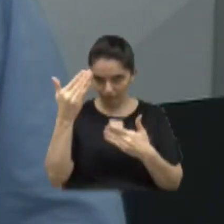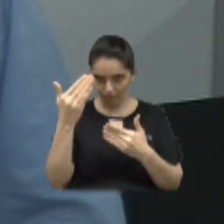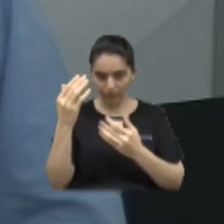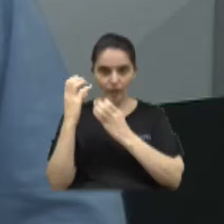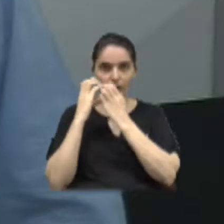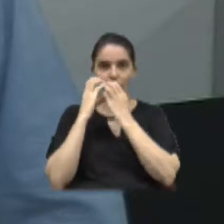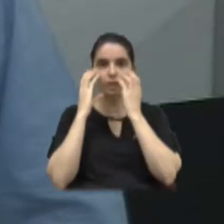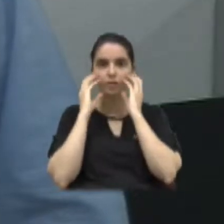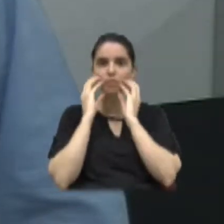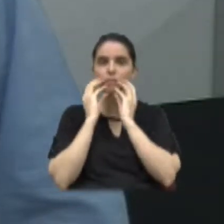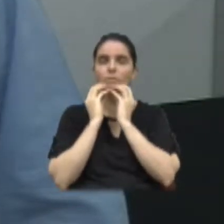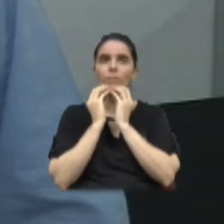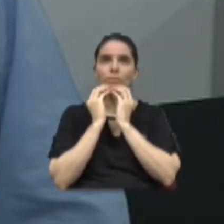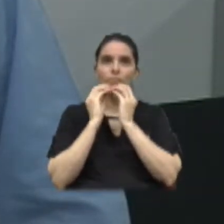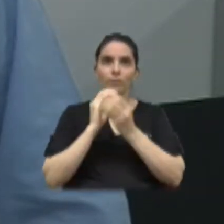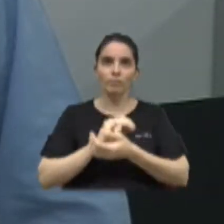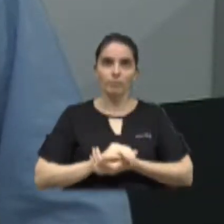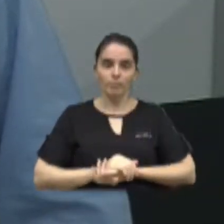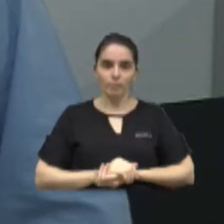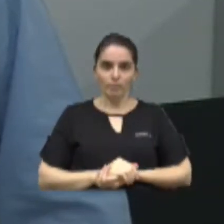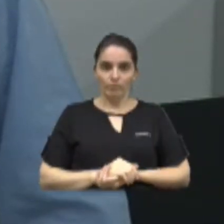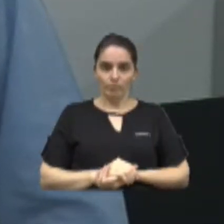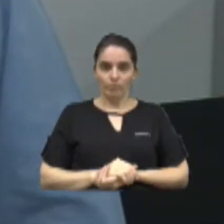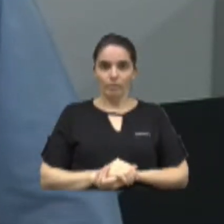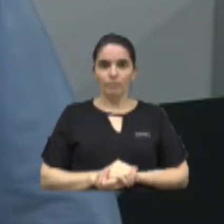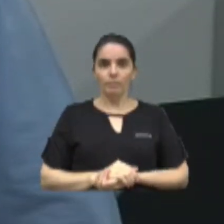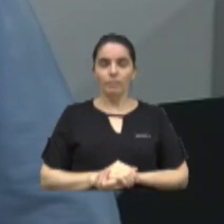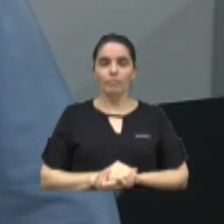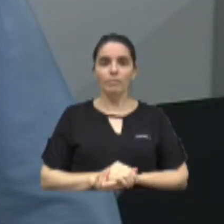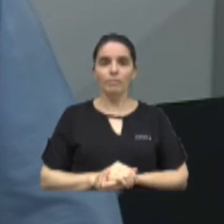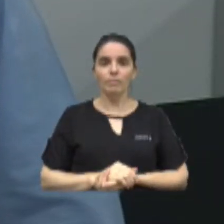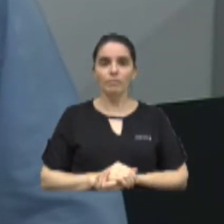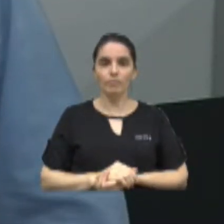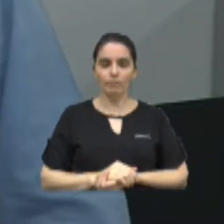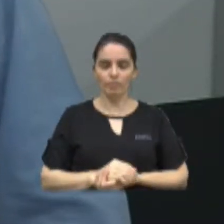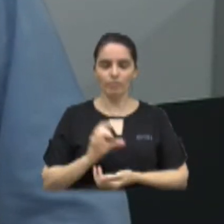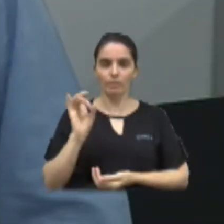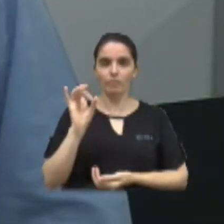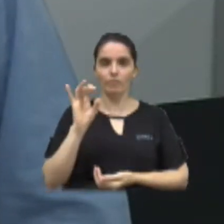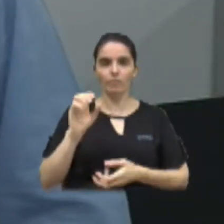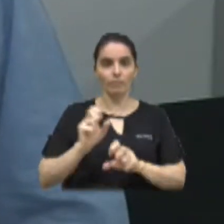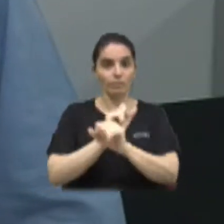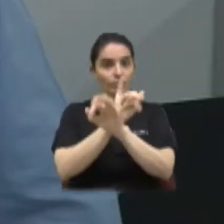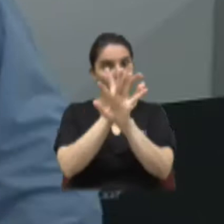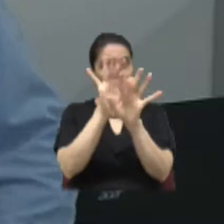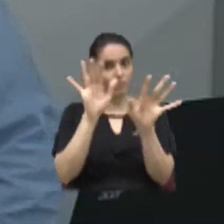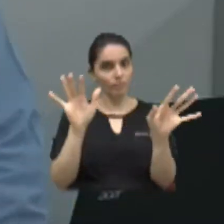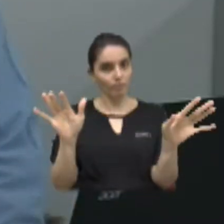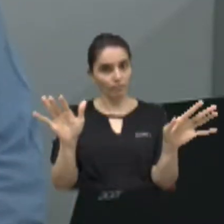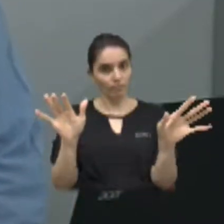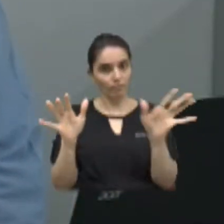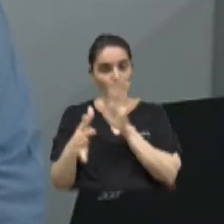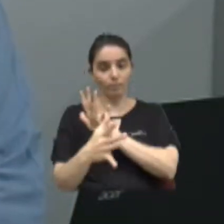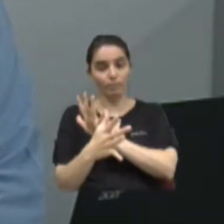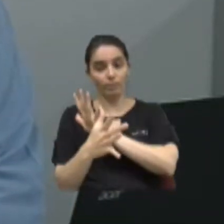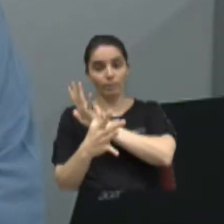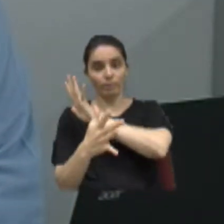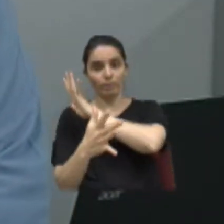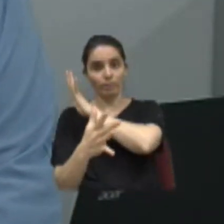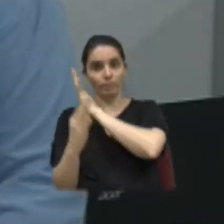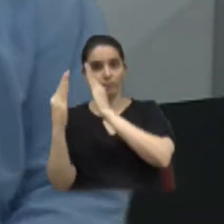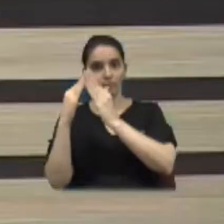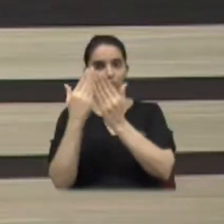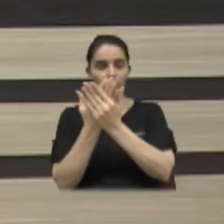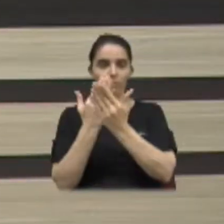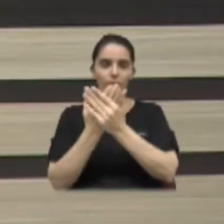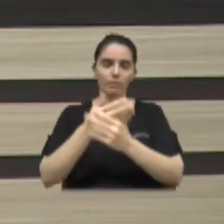pela contribuição. E é isso, presidente. Em questão só para ter essa clareza na fila da creche. Obrigado, presidente. Desejo